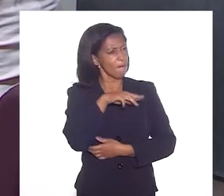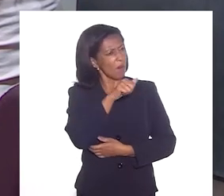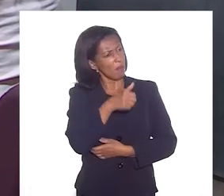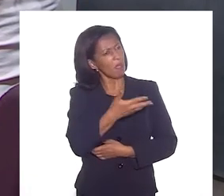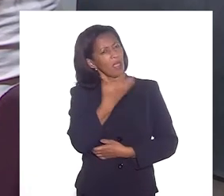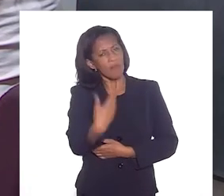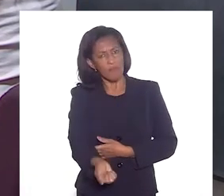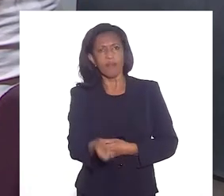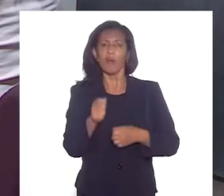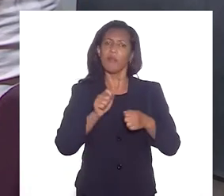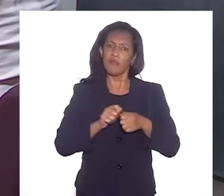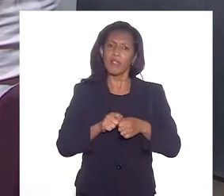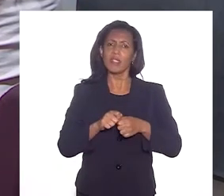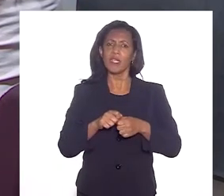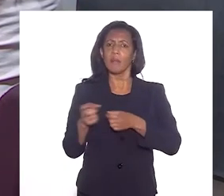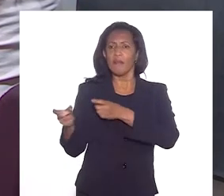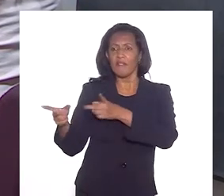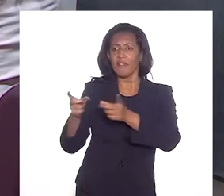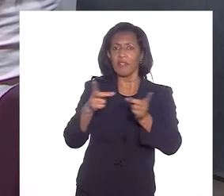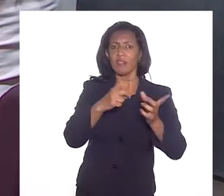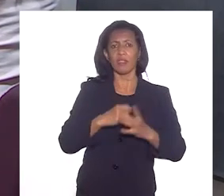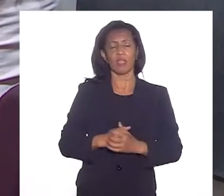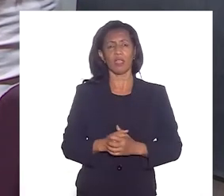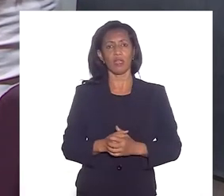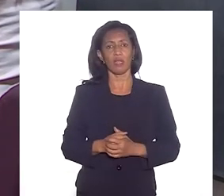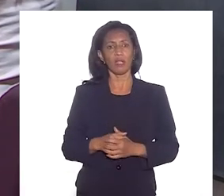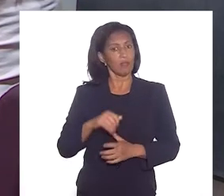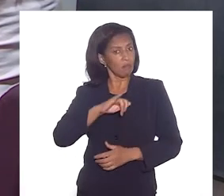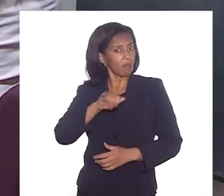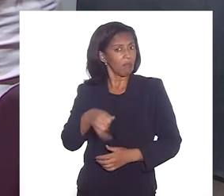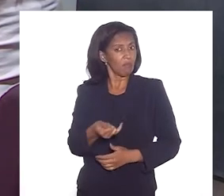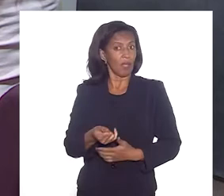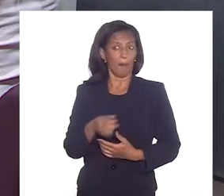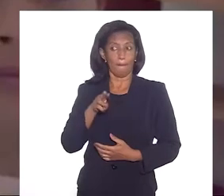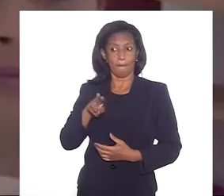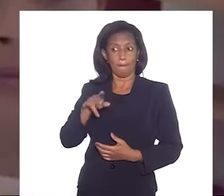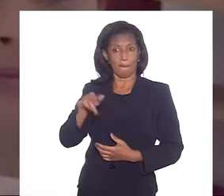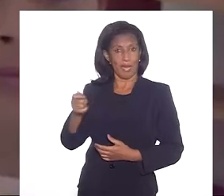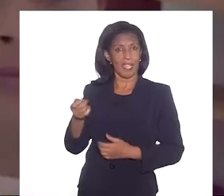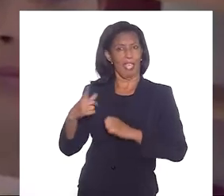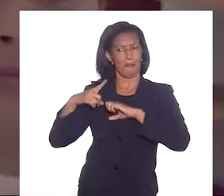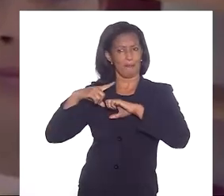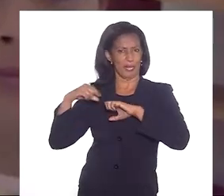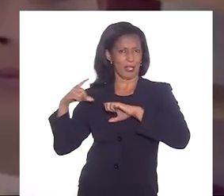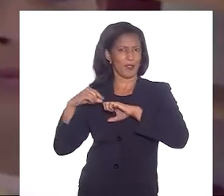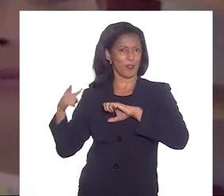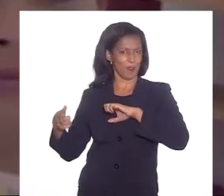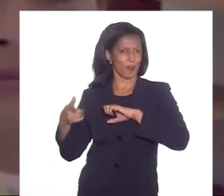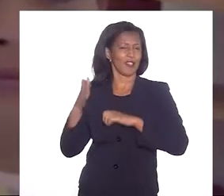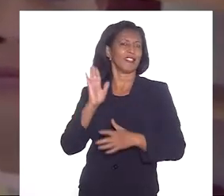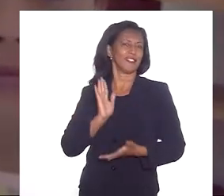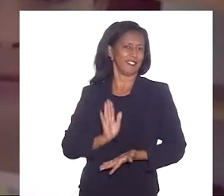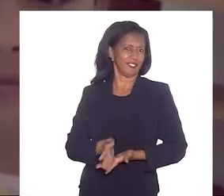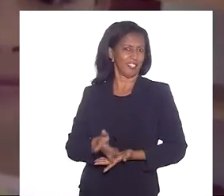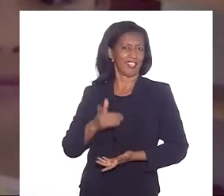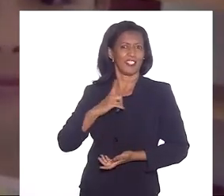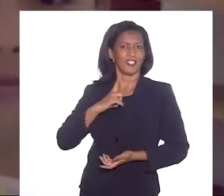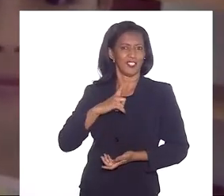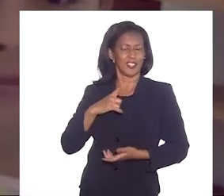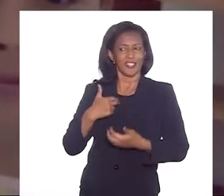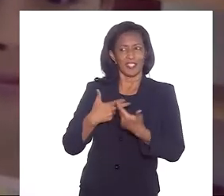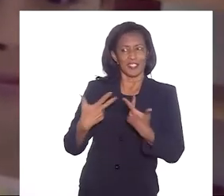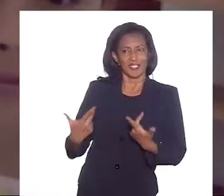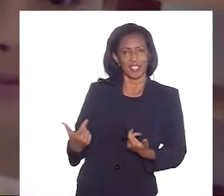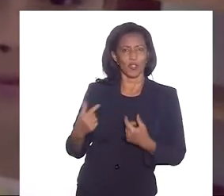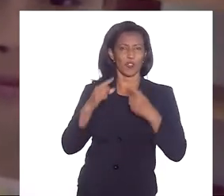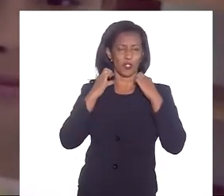mamãe, vamos fazer isso para vender. Né? A Maria Fernanda, ela tem um perfil bem empreendedor. Ela já tem